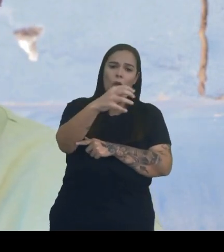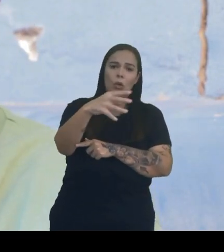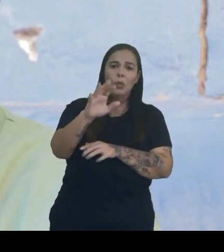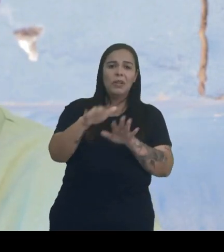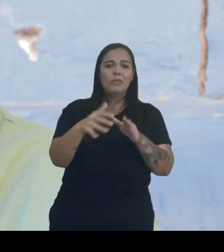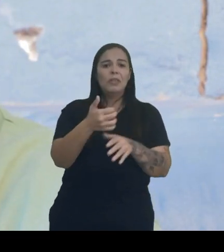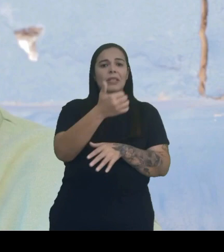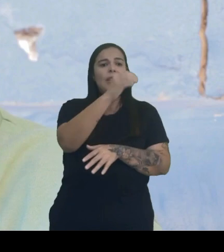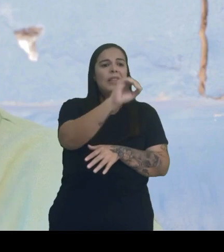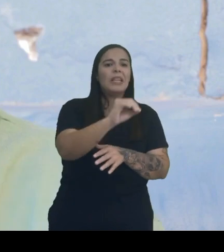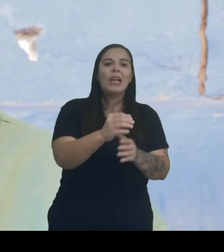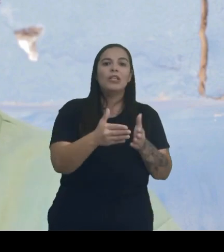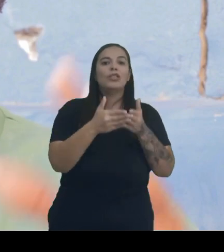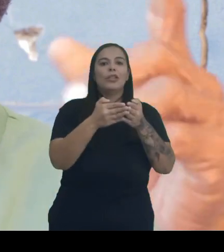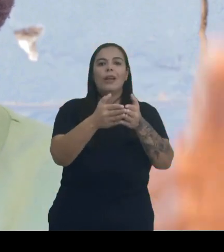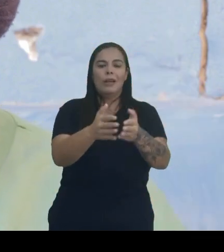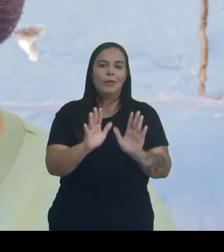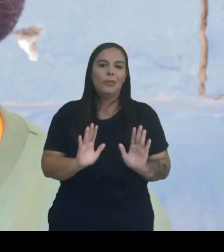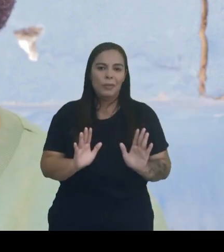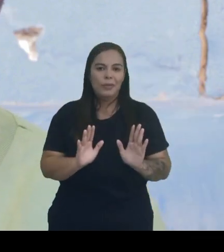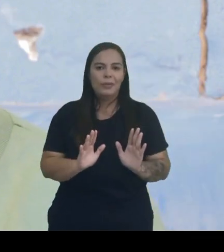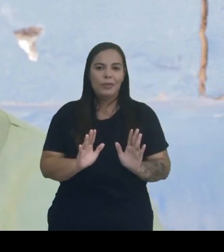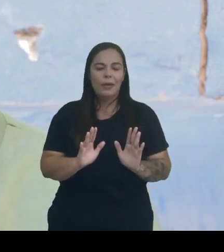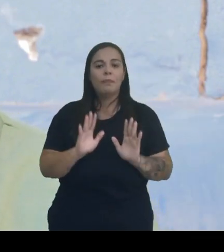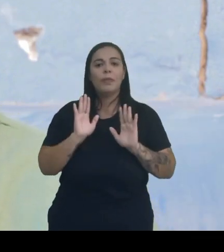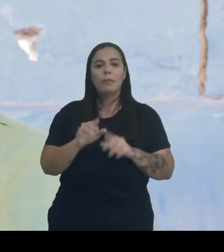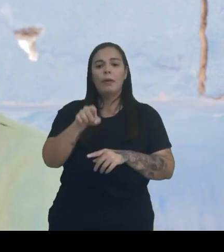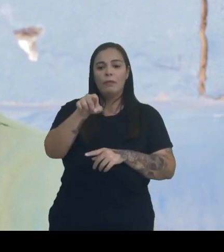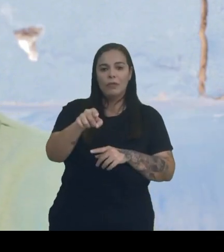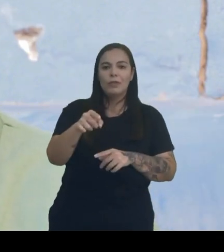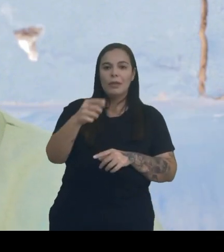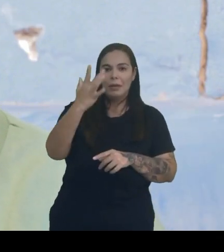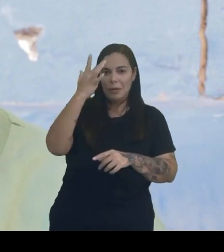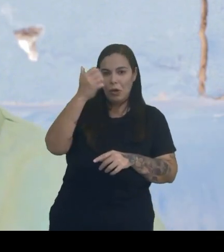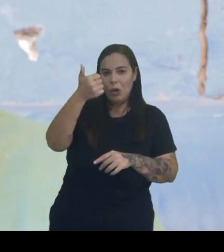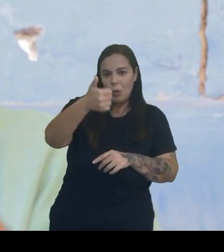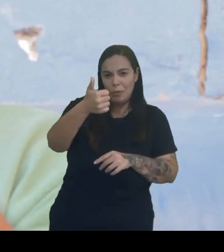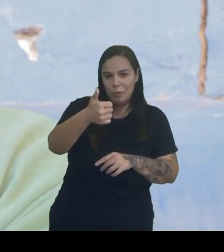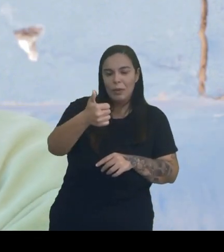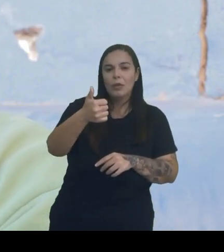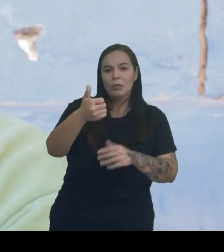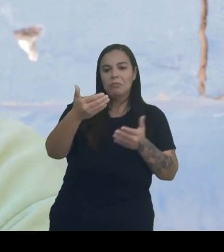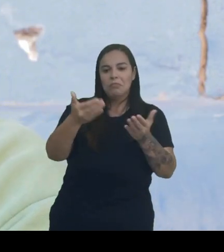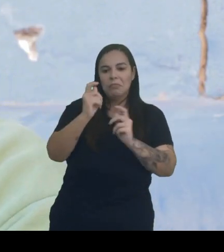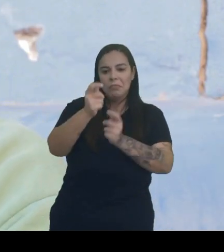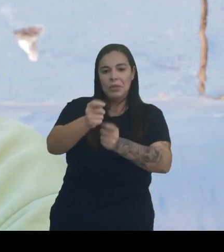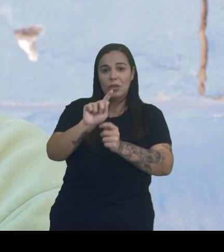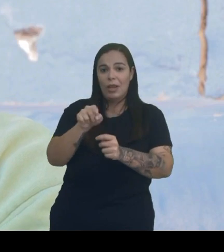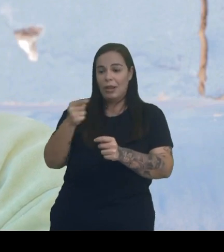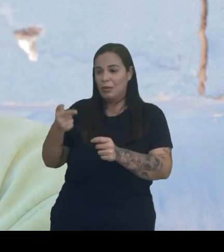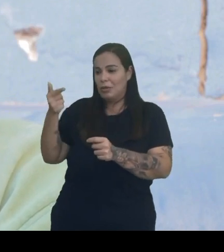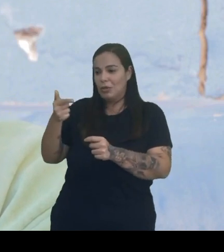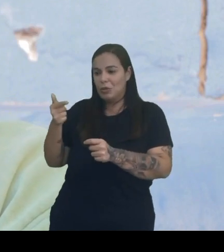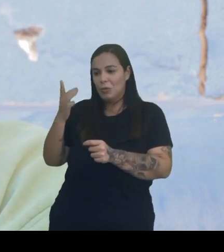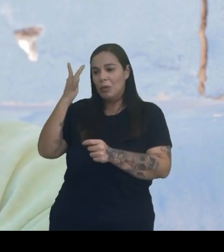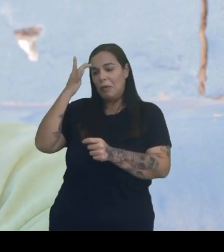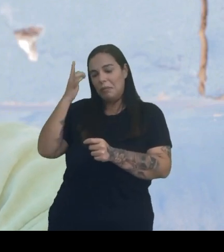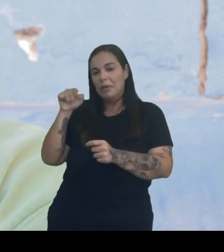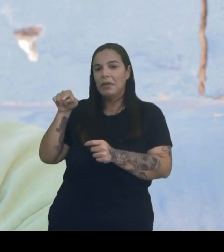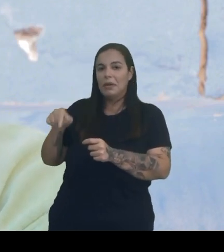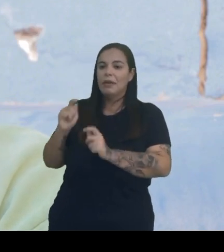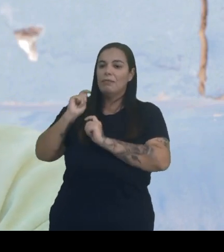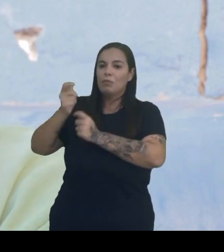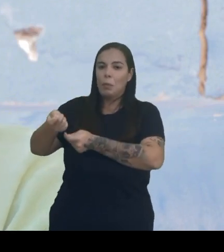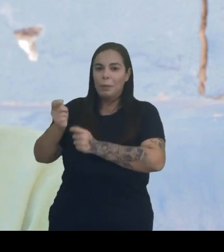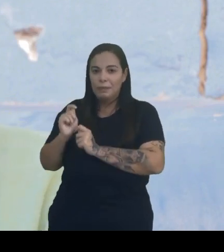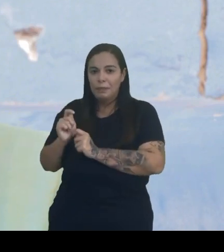aqui de lanço aqui. Mas aí pescava você hoje, às vezes era sua de pescar. Aí amanhã, sábado